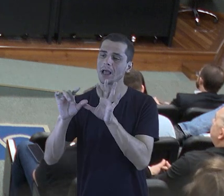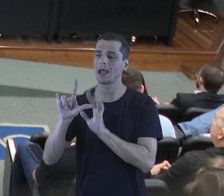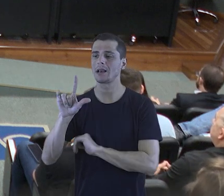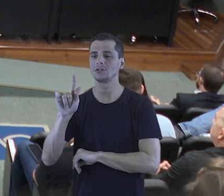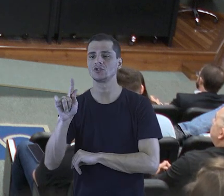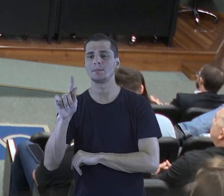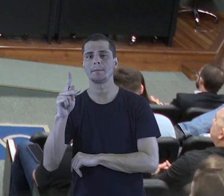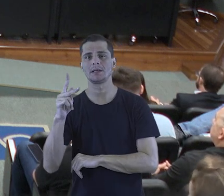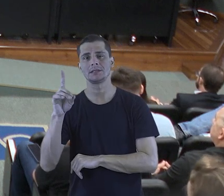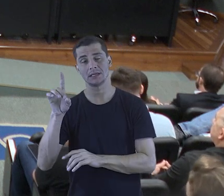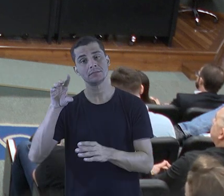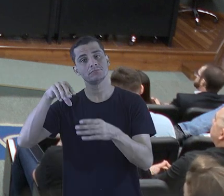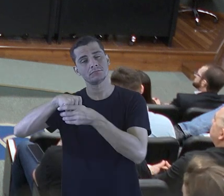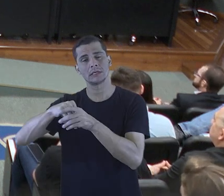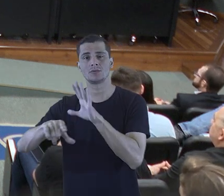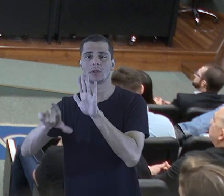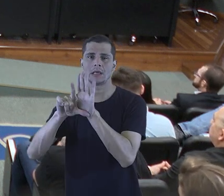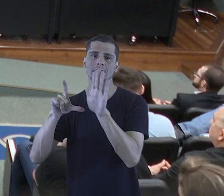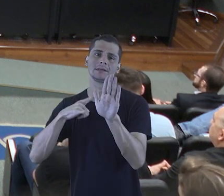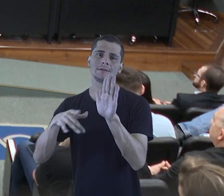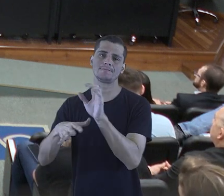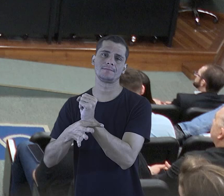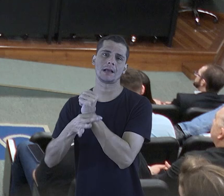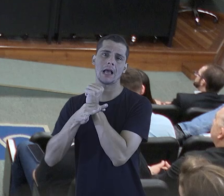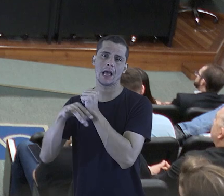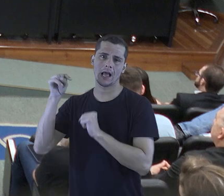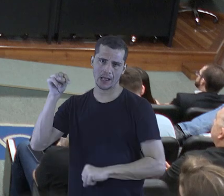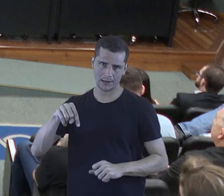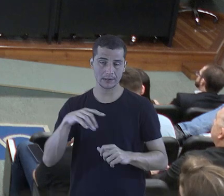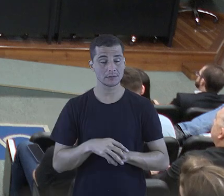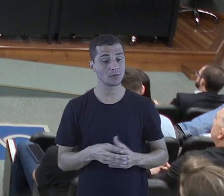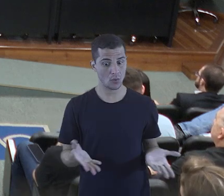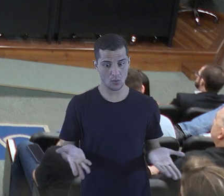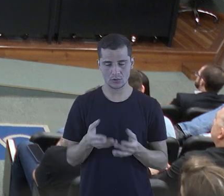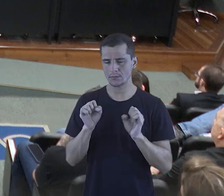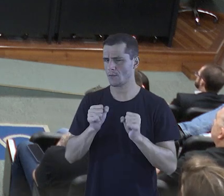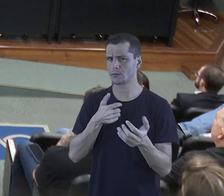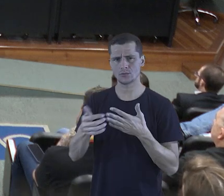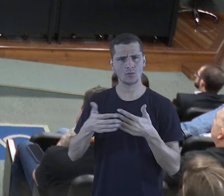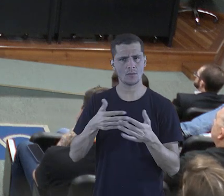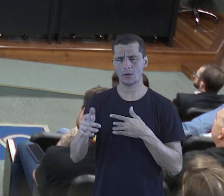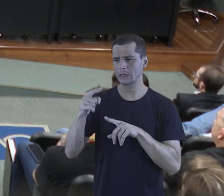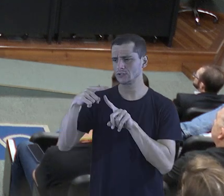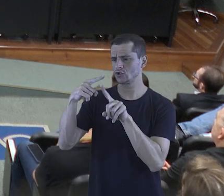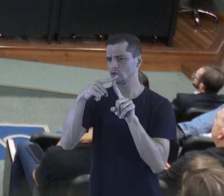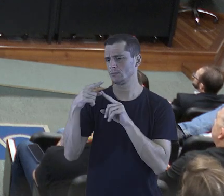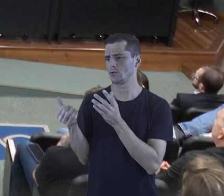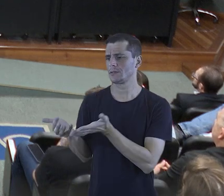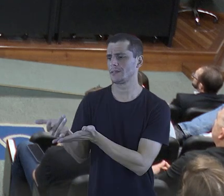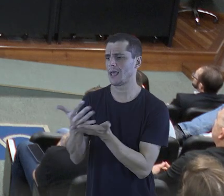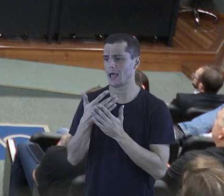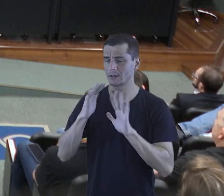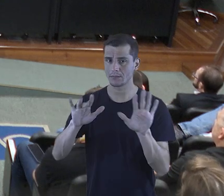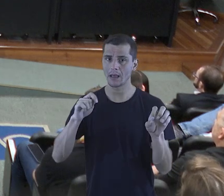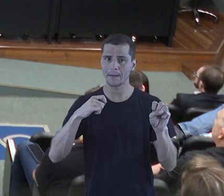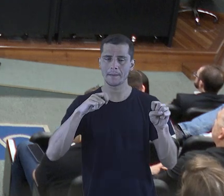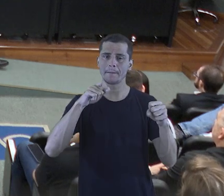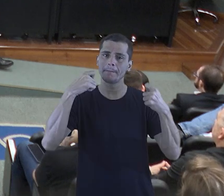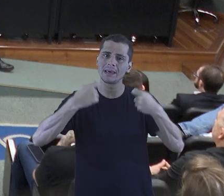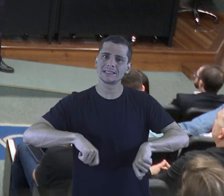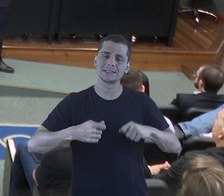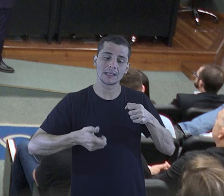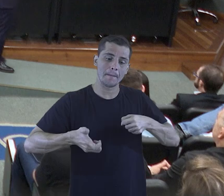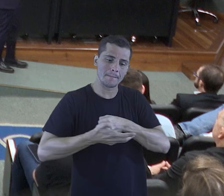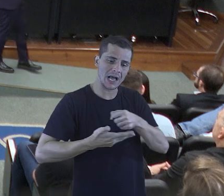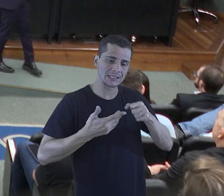a uma base legal. Então, hoje, você pode tratar qualquer tipo de dado, desde que você esteja autorizado por uma dessas dez